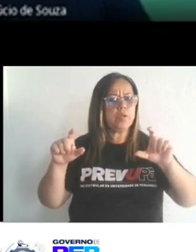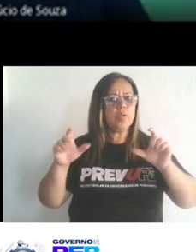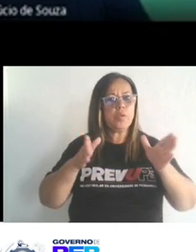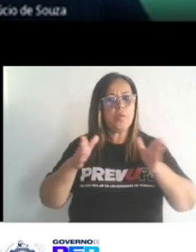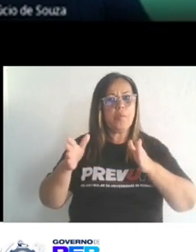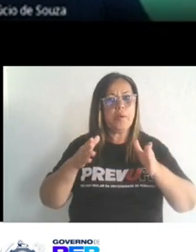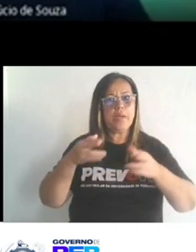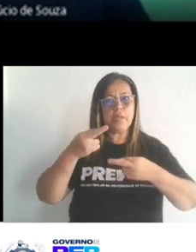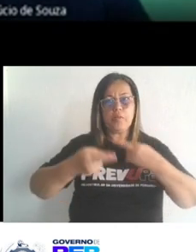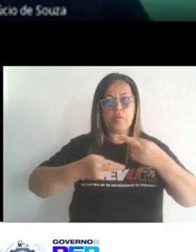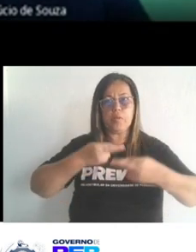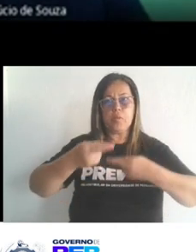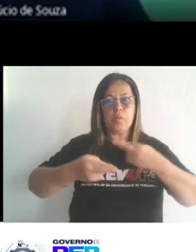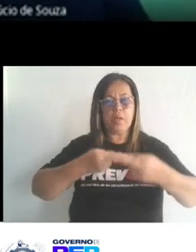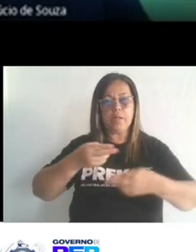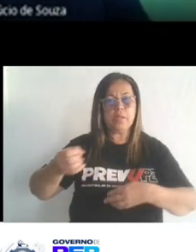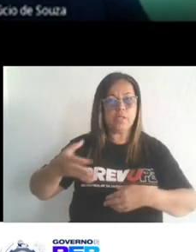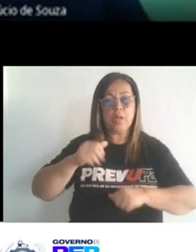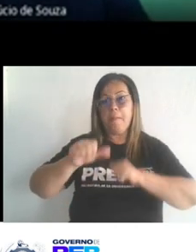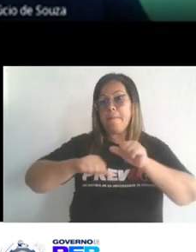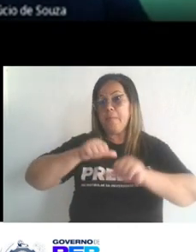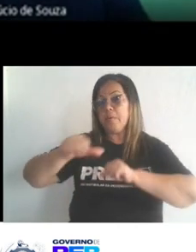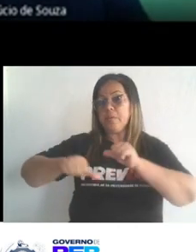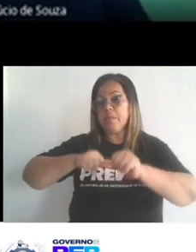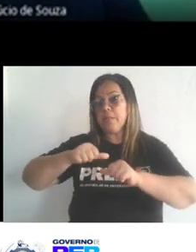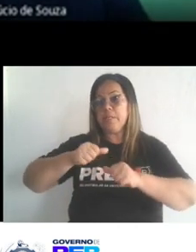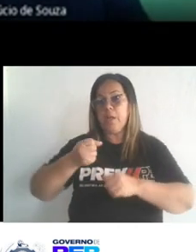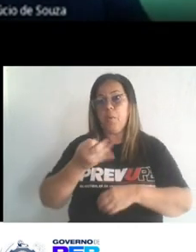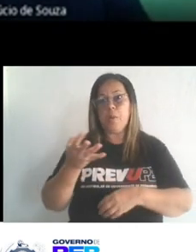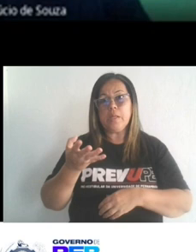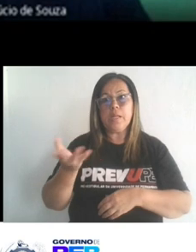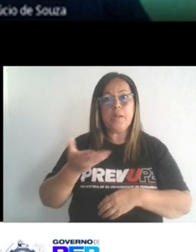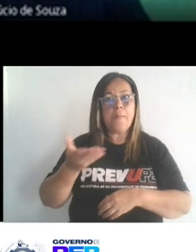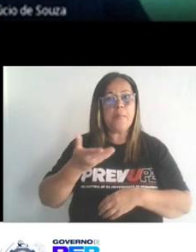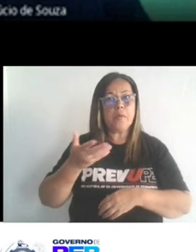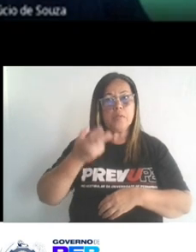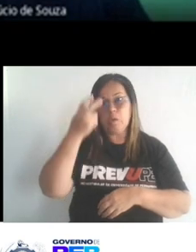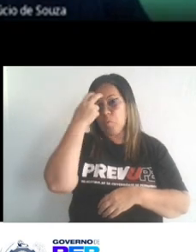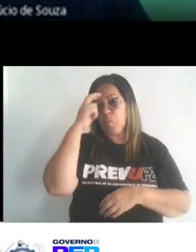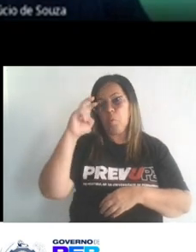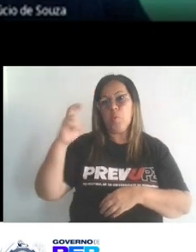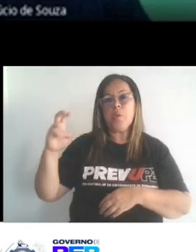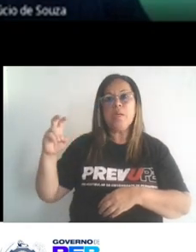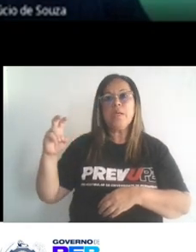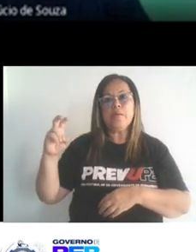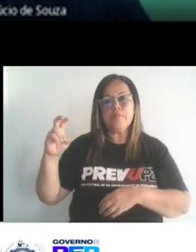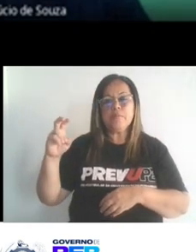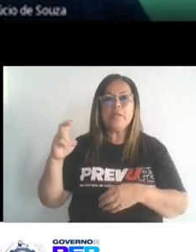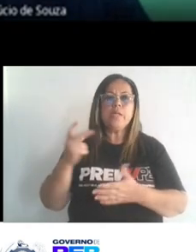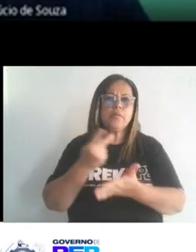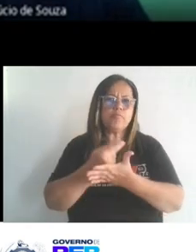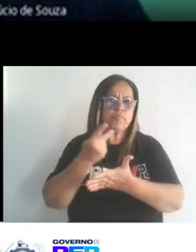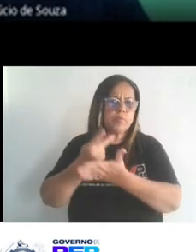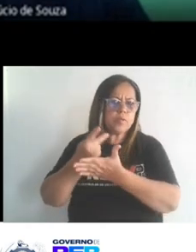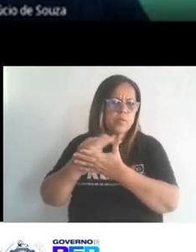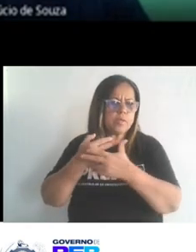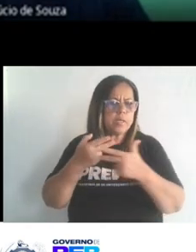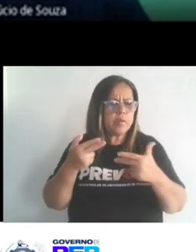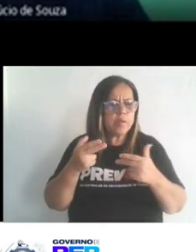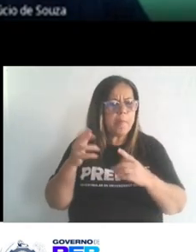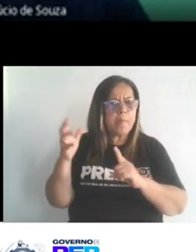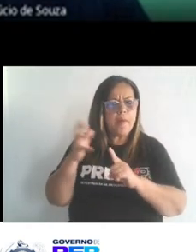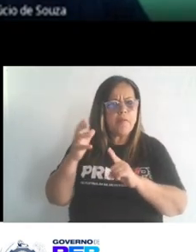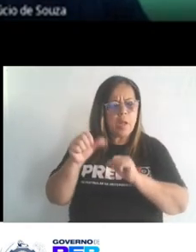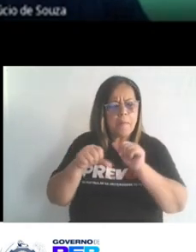mudanças na qualidade e na quantidade de produção cultural entre os fatores que influenciaram essas mudanças